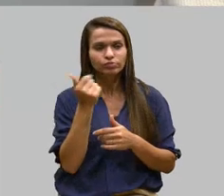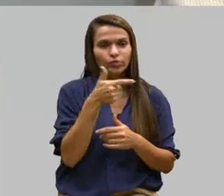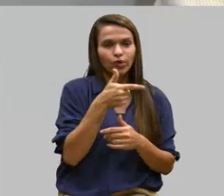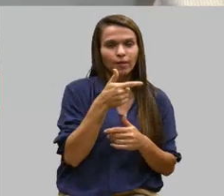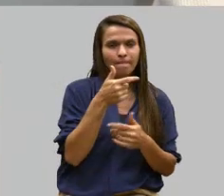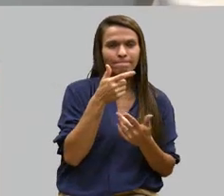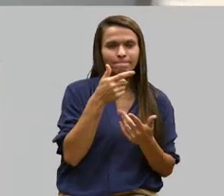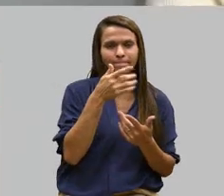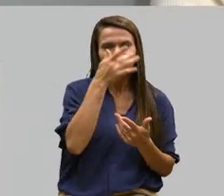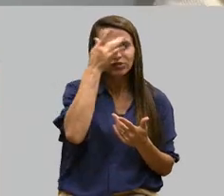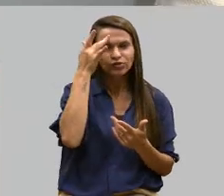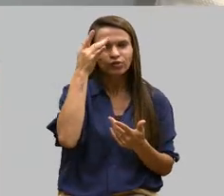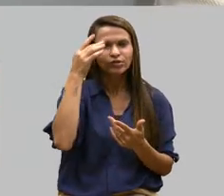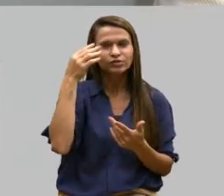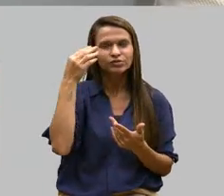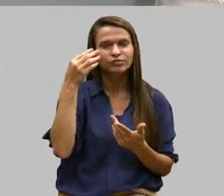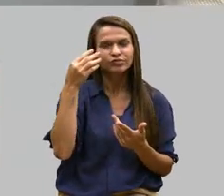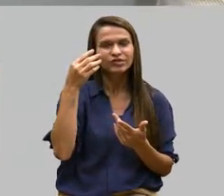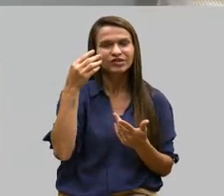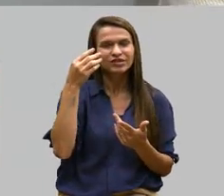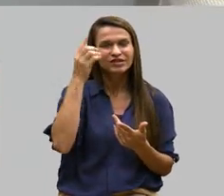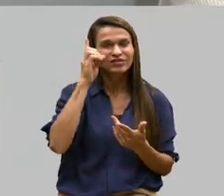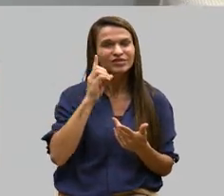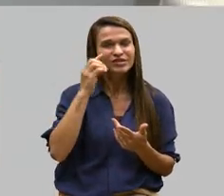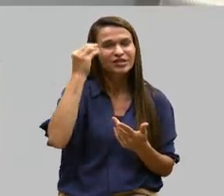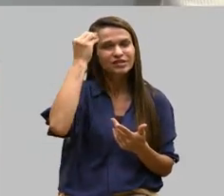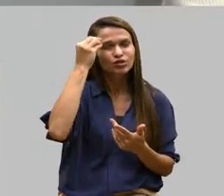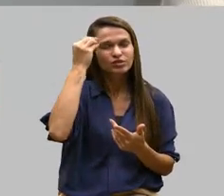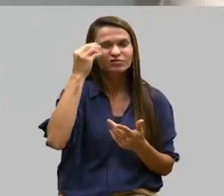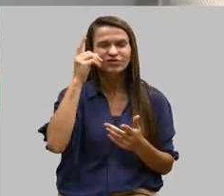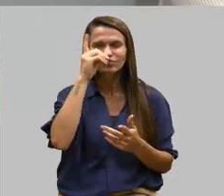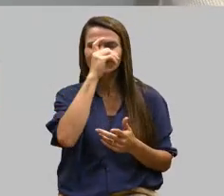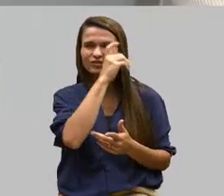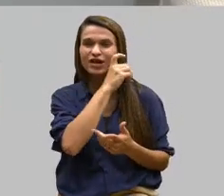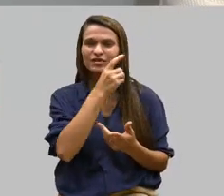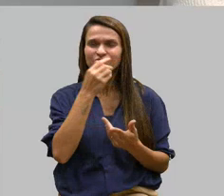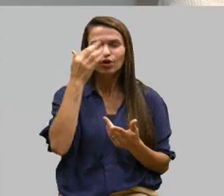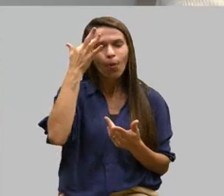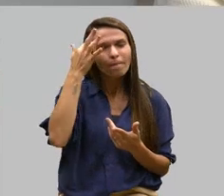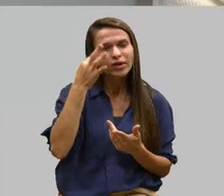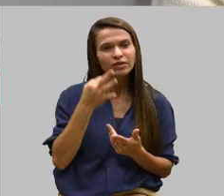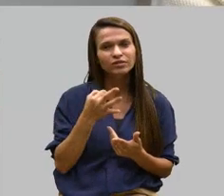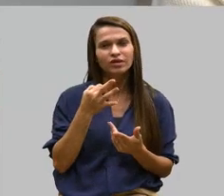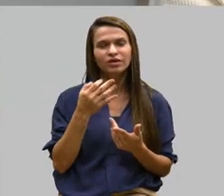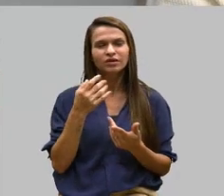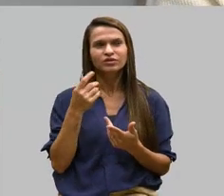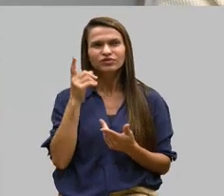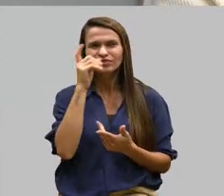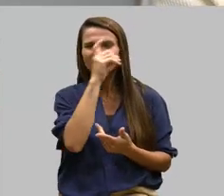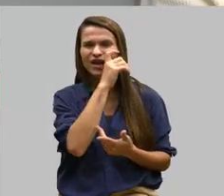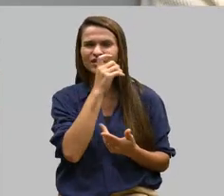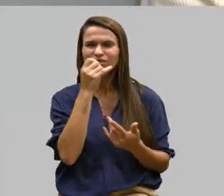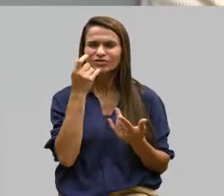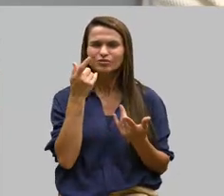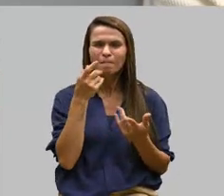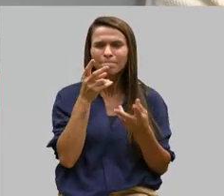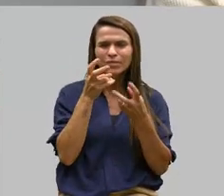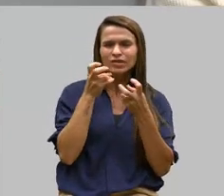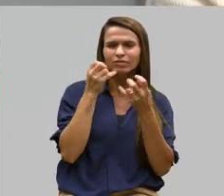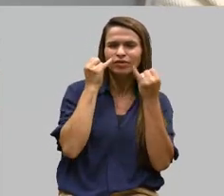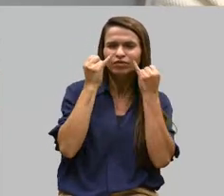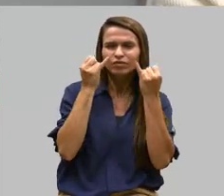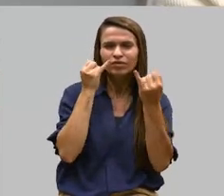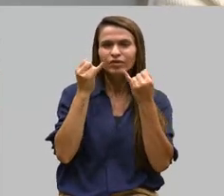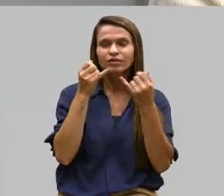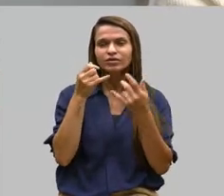o deficiente intelectual ele tem a dificuldade da compreensão da Redenção de informação da dificuldade de concentração